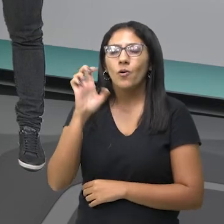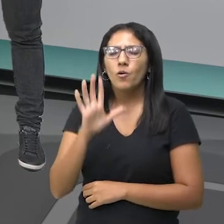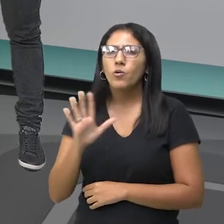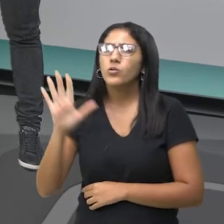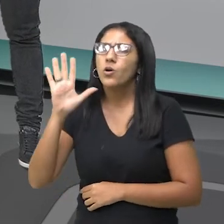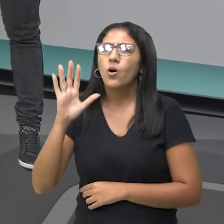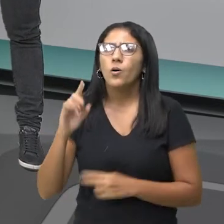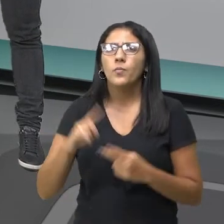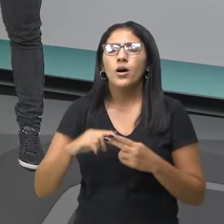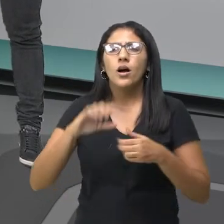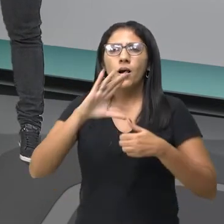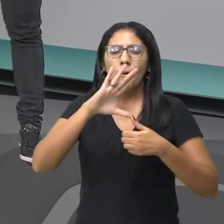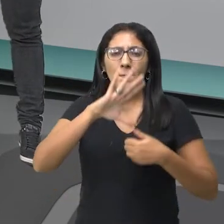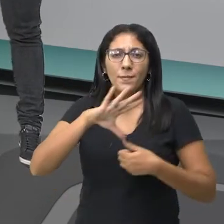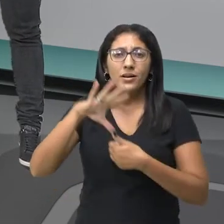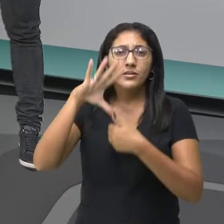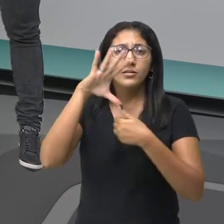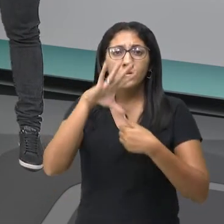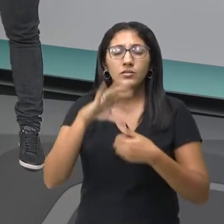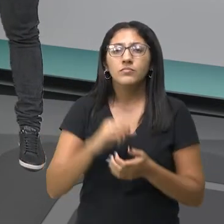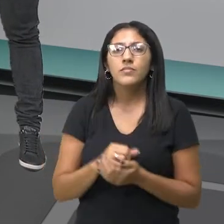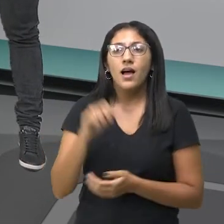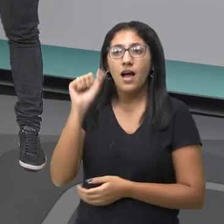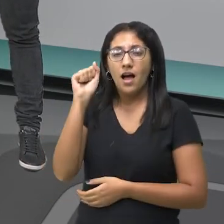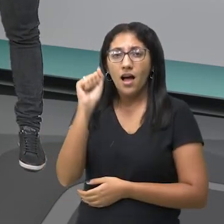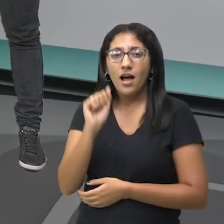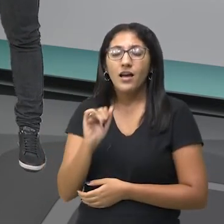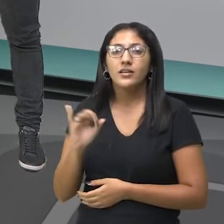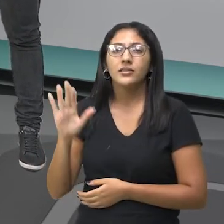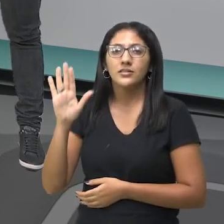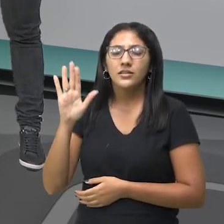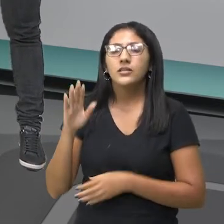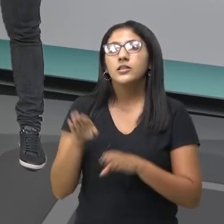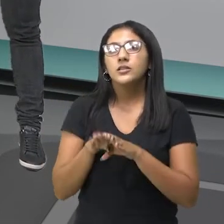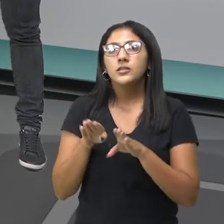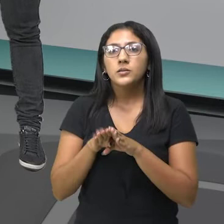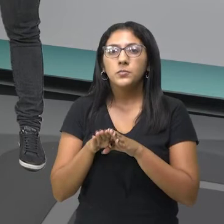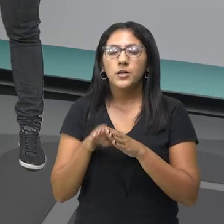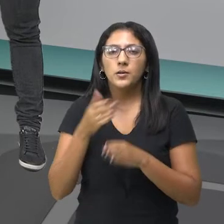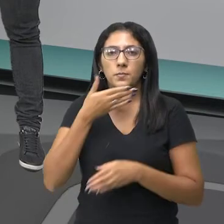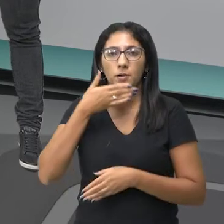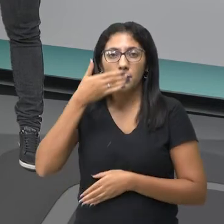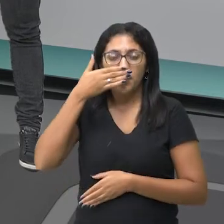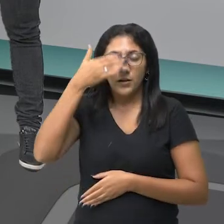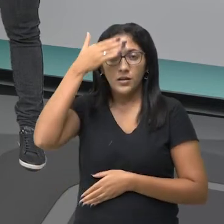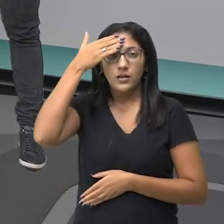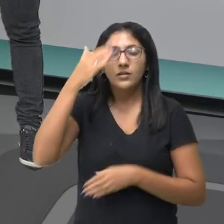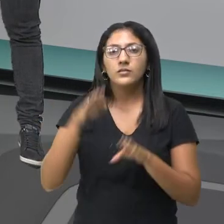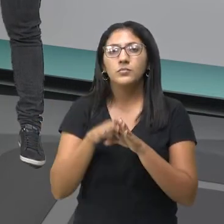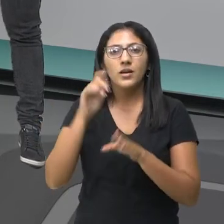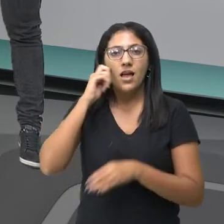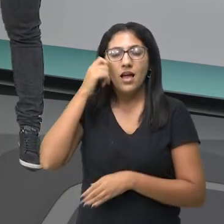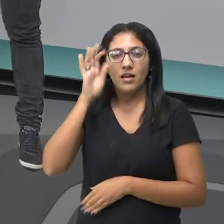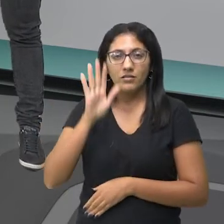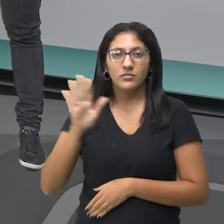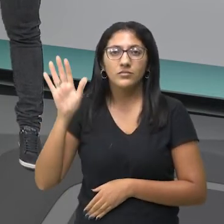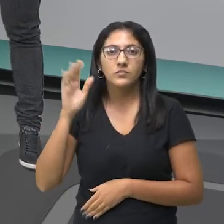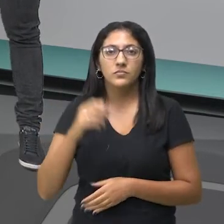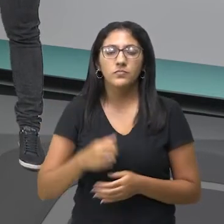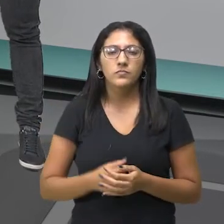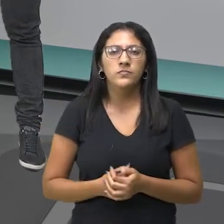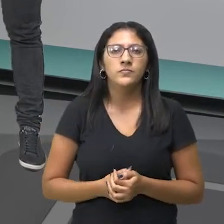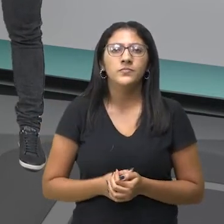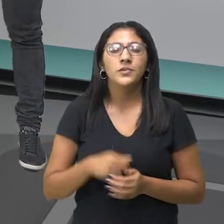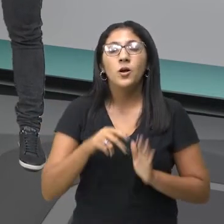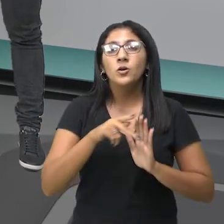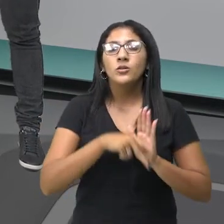Europa, América do Norte, Ásia e Pacífico, Oriente Médio e África. O projeto desenvolvido